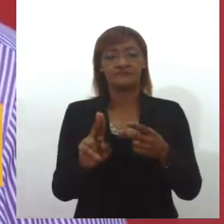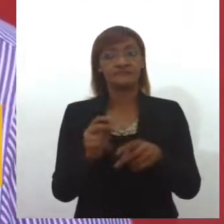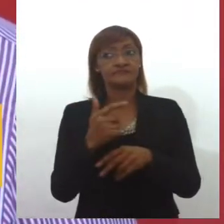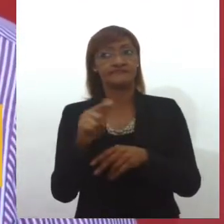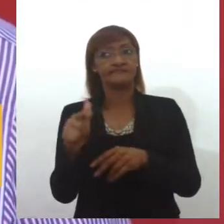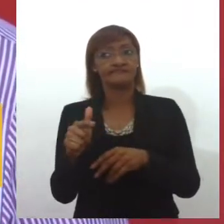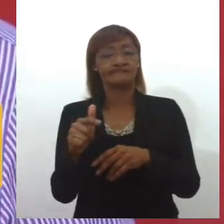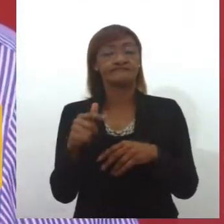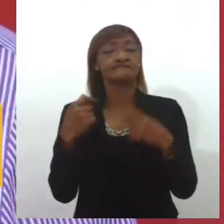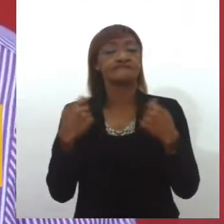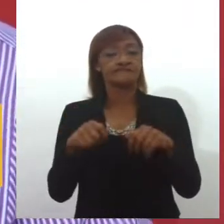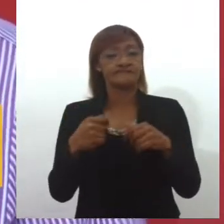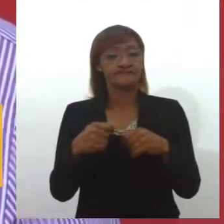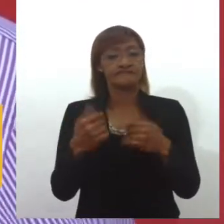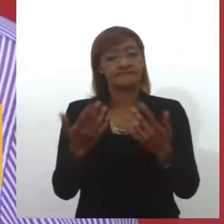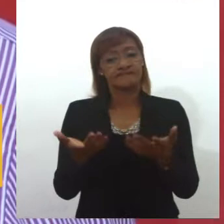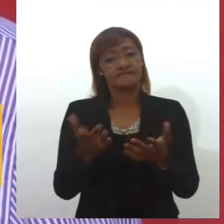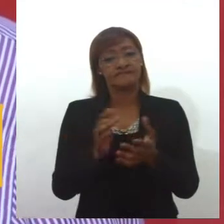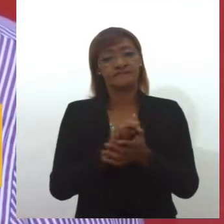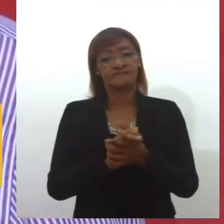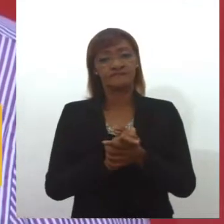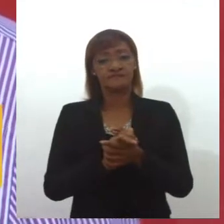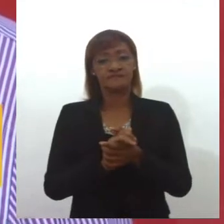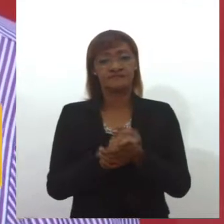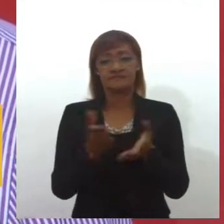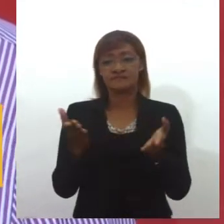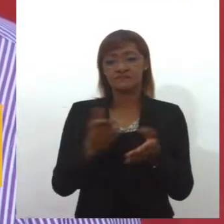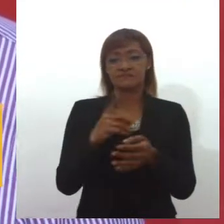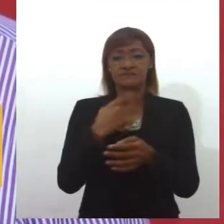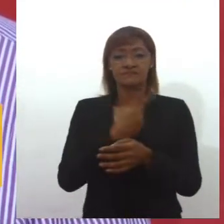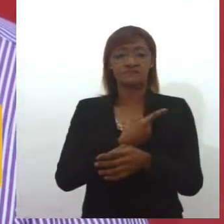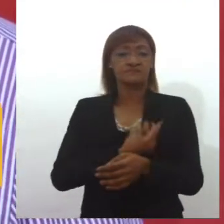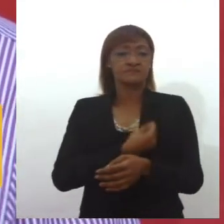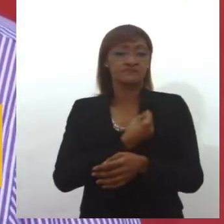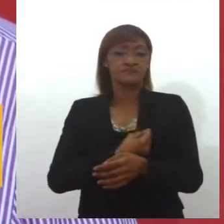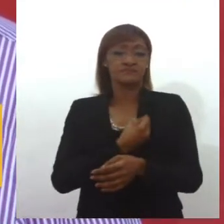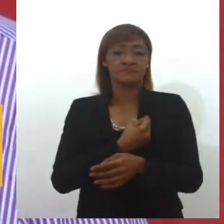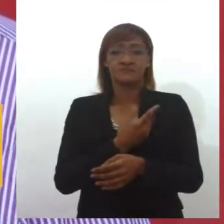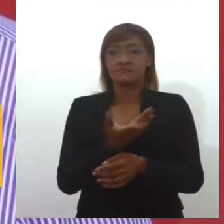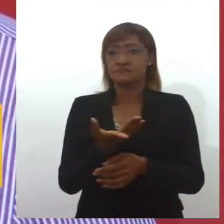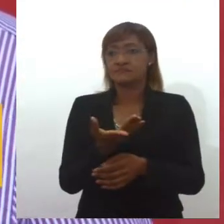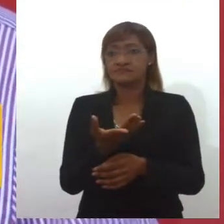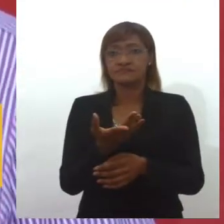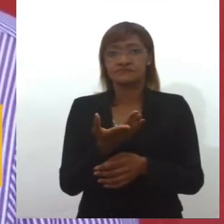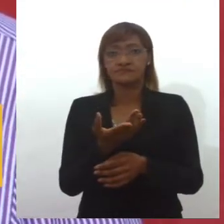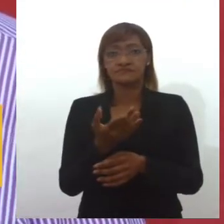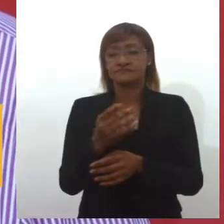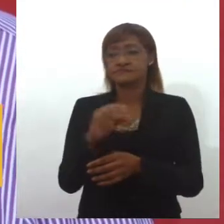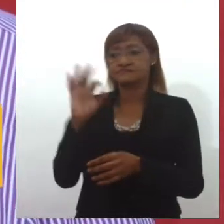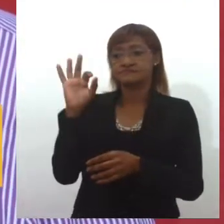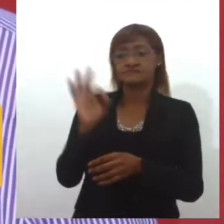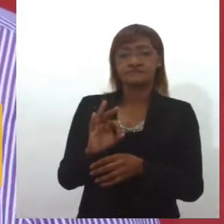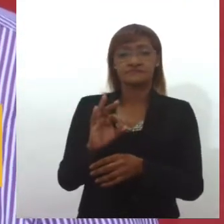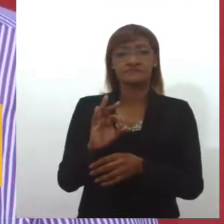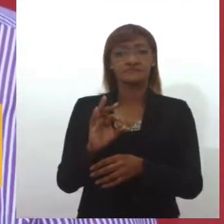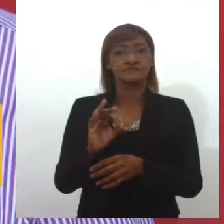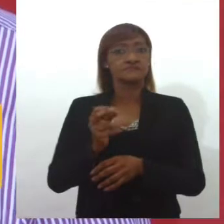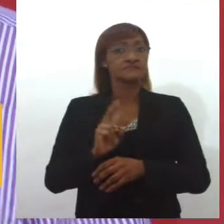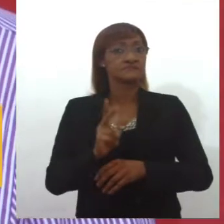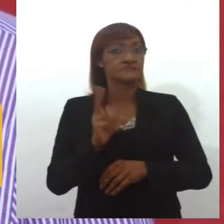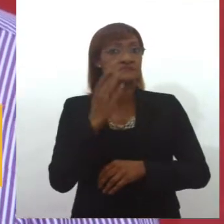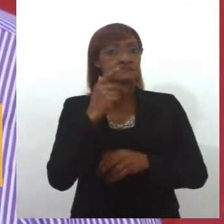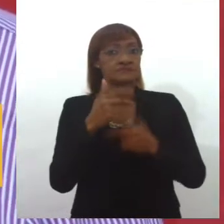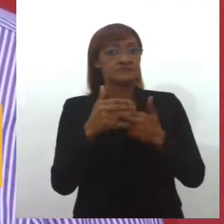elencar. Fora isso, a gente está vivendo uma inflação fora do comum, que os alimentos estão em constante alta,